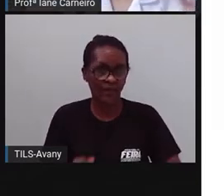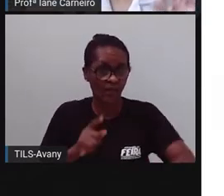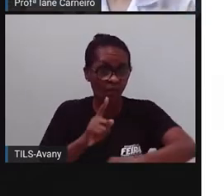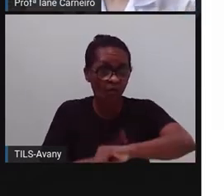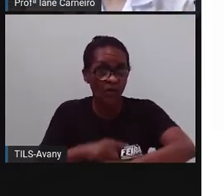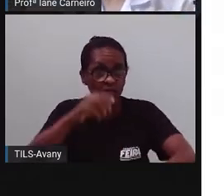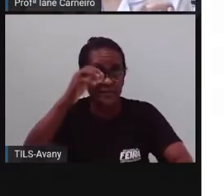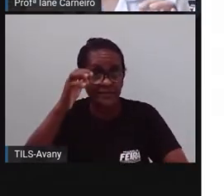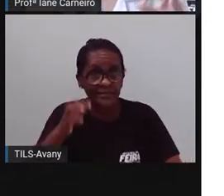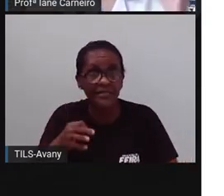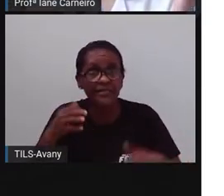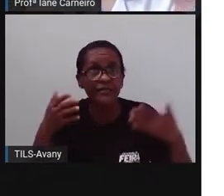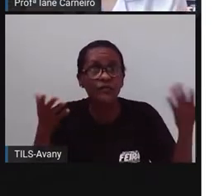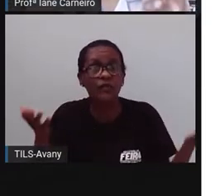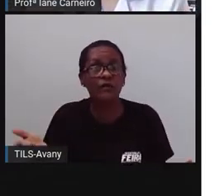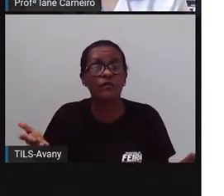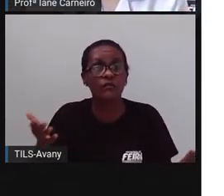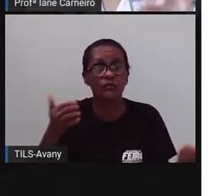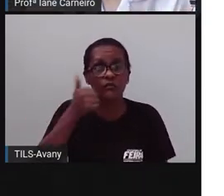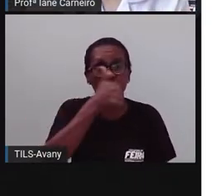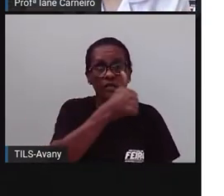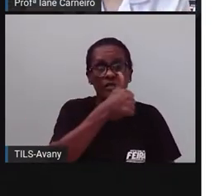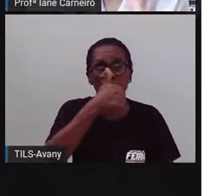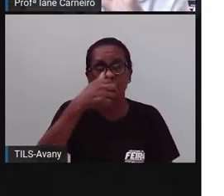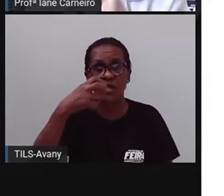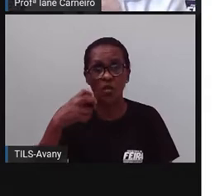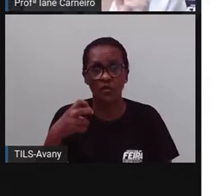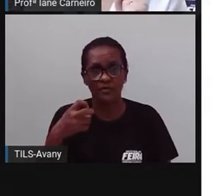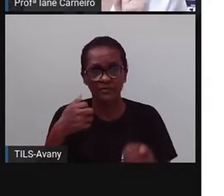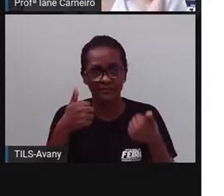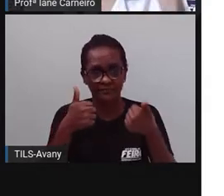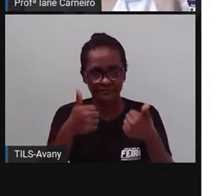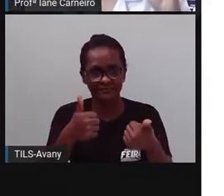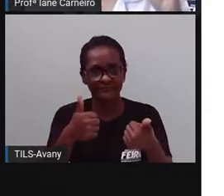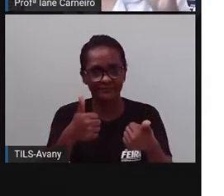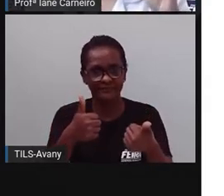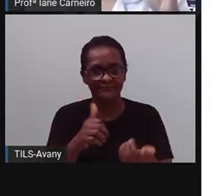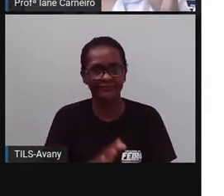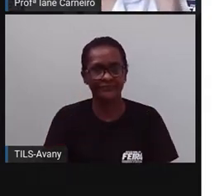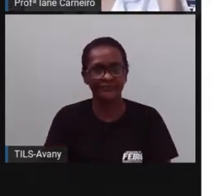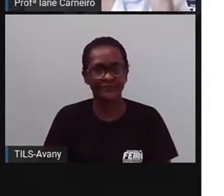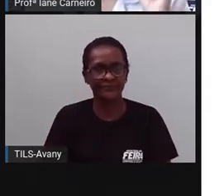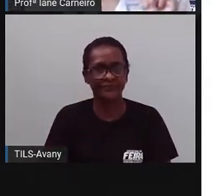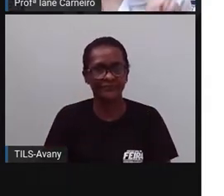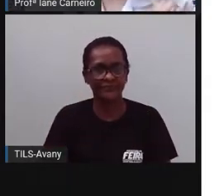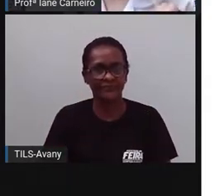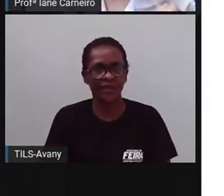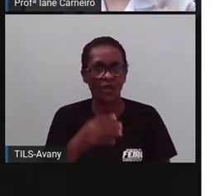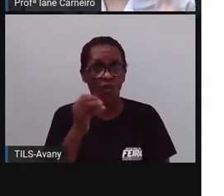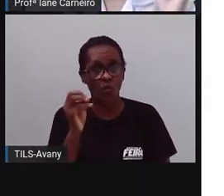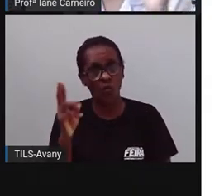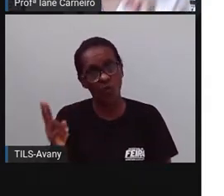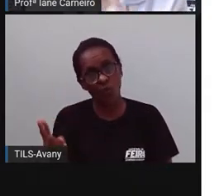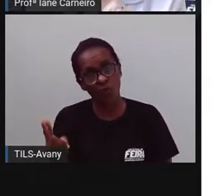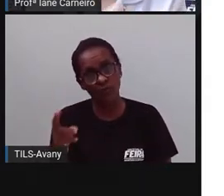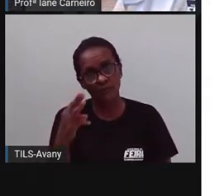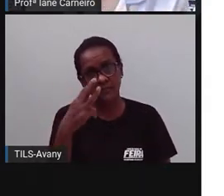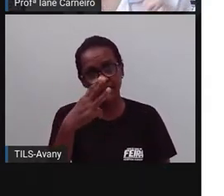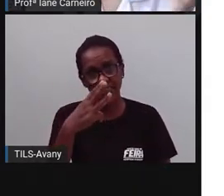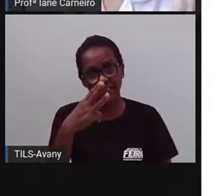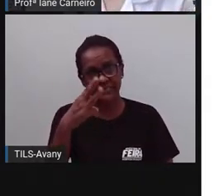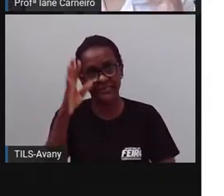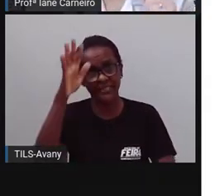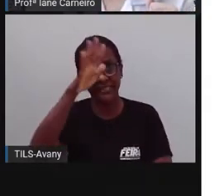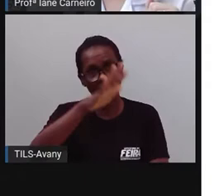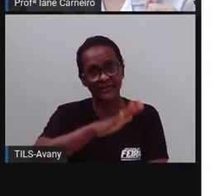mas o ideal a gente chegar no horário para festa Qual é o horário 15 horas que a mesma coisa OK três horas da tarde